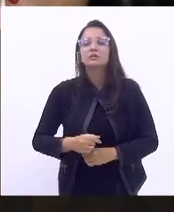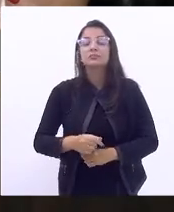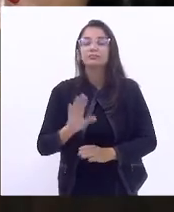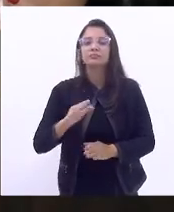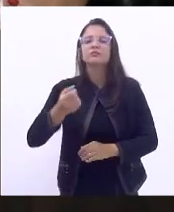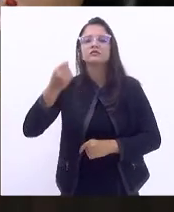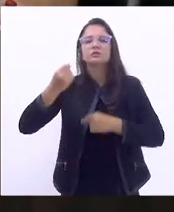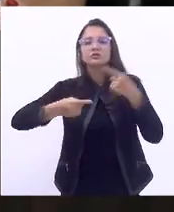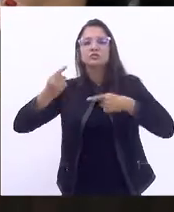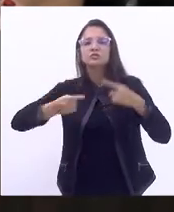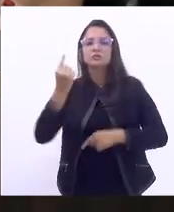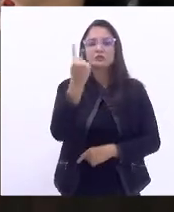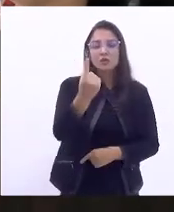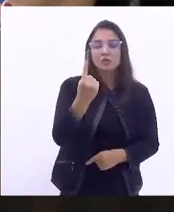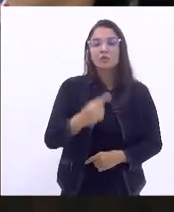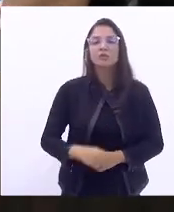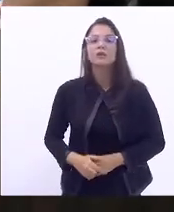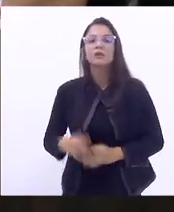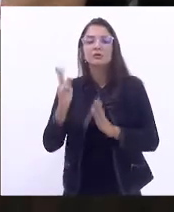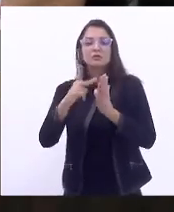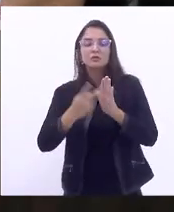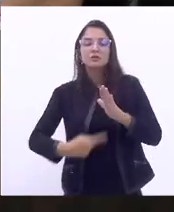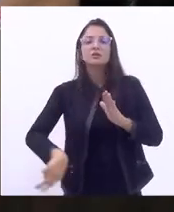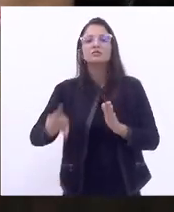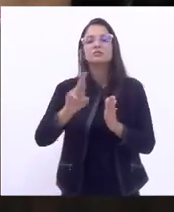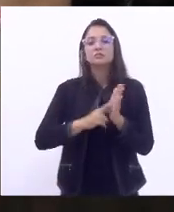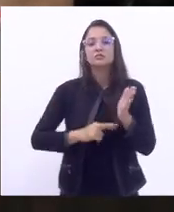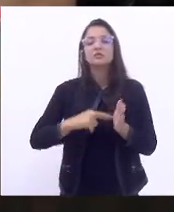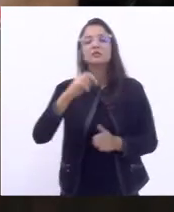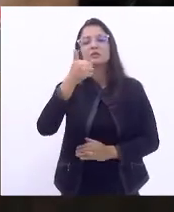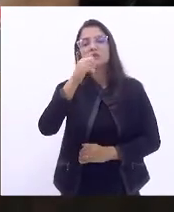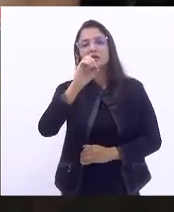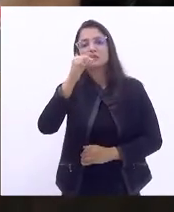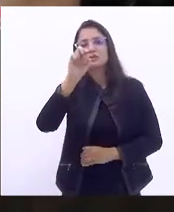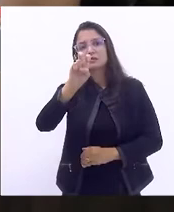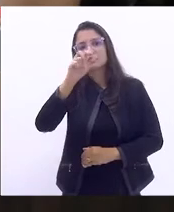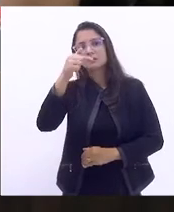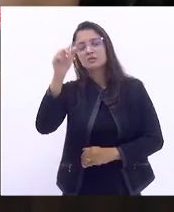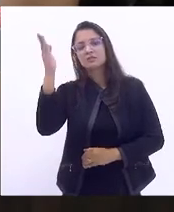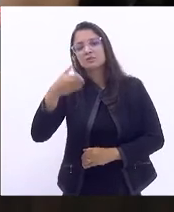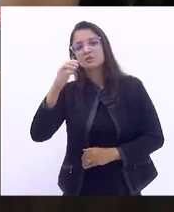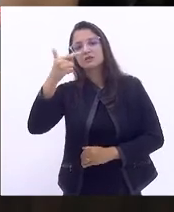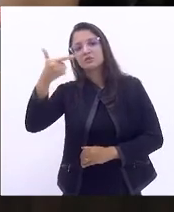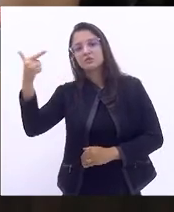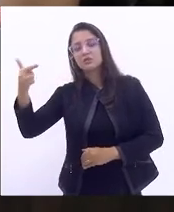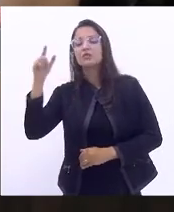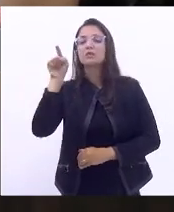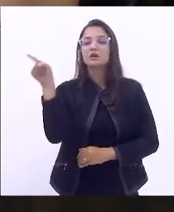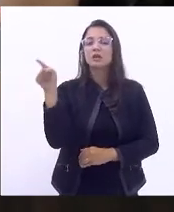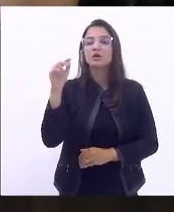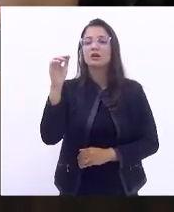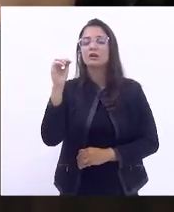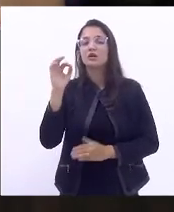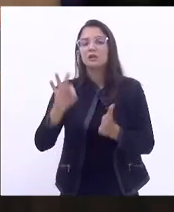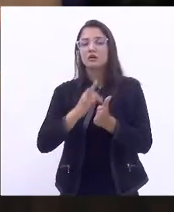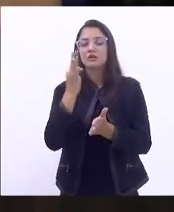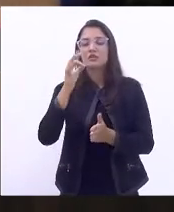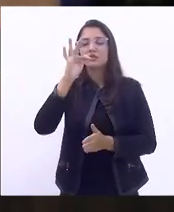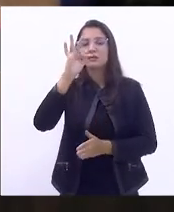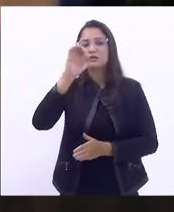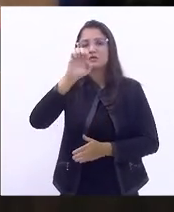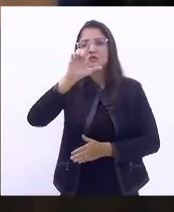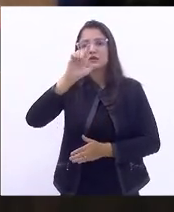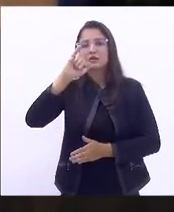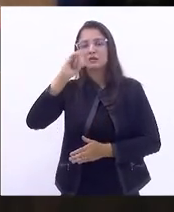projeto de resolução 1057 de 22, de autoria do deputado Felipe Paubel, concede a medalha Tiradentes, respectivo diploma para